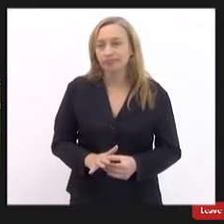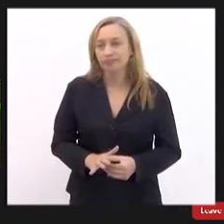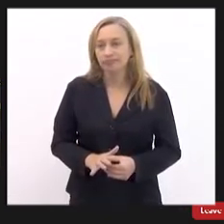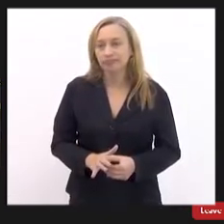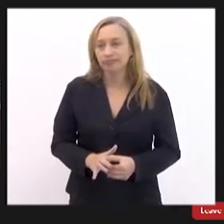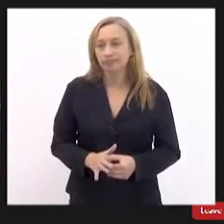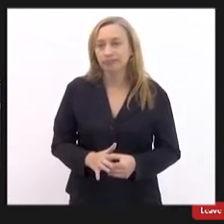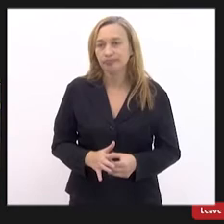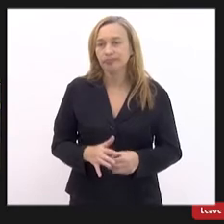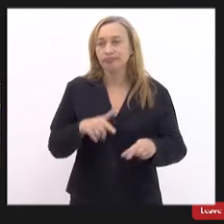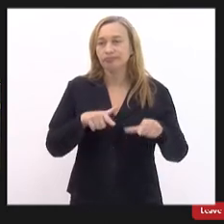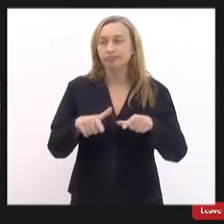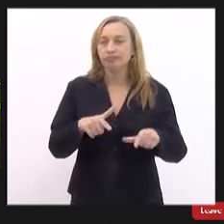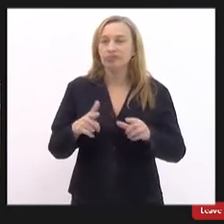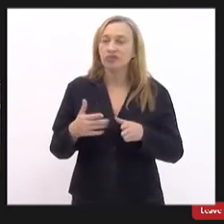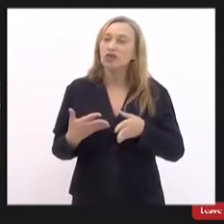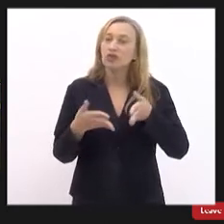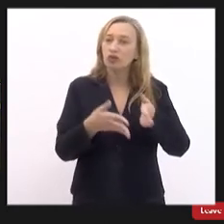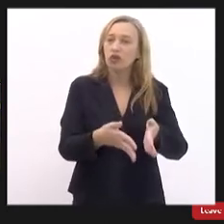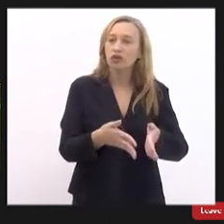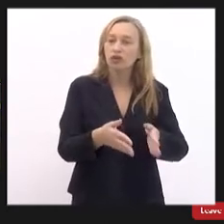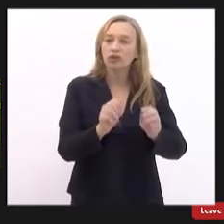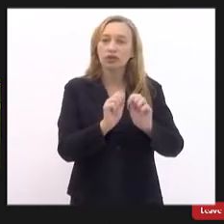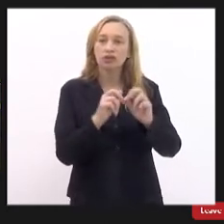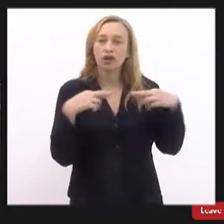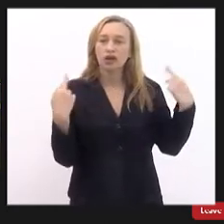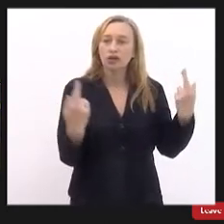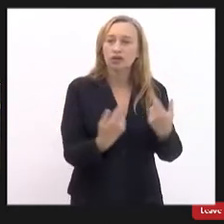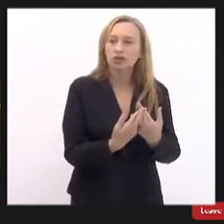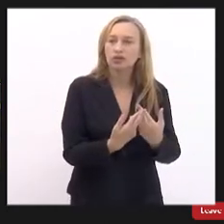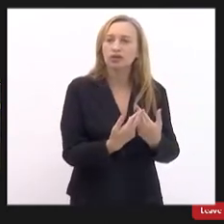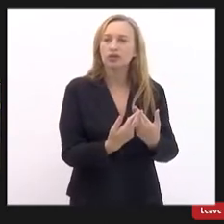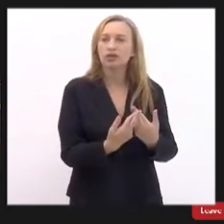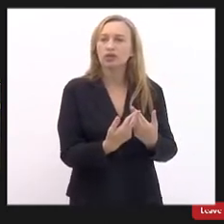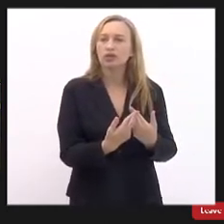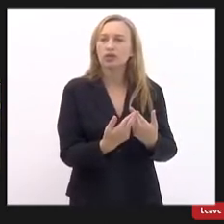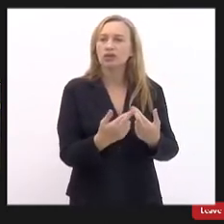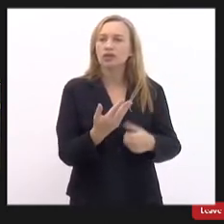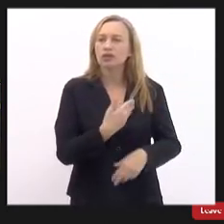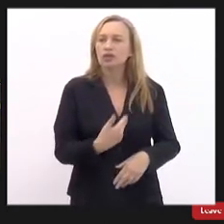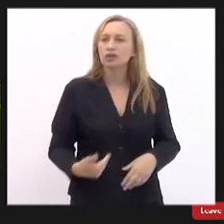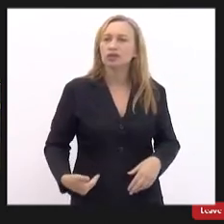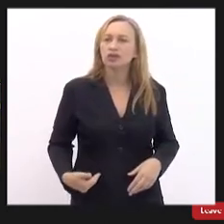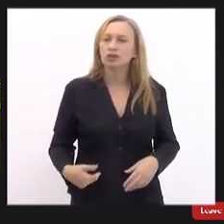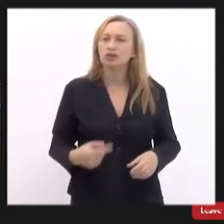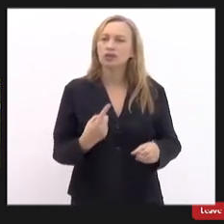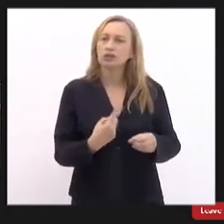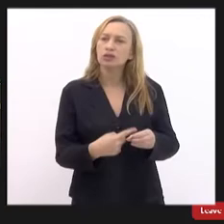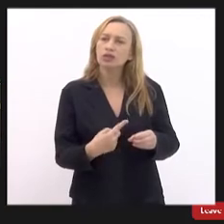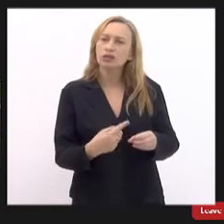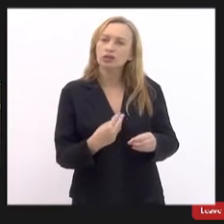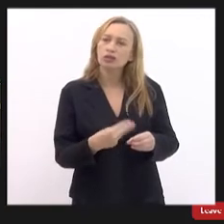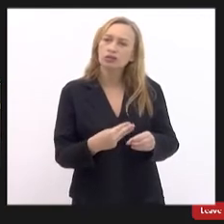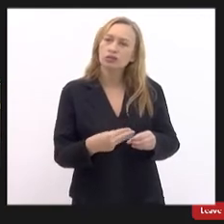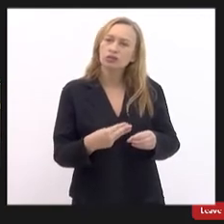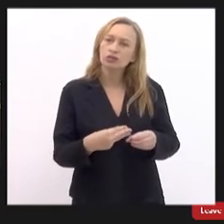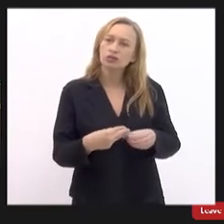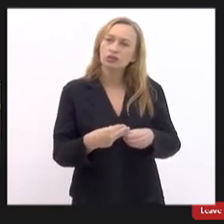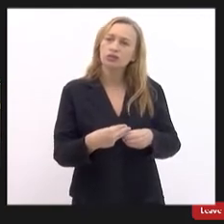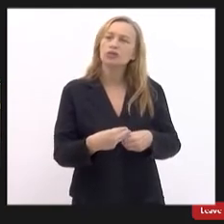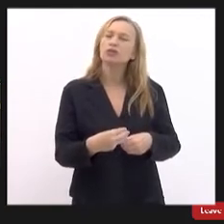um trabalho voltado, audiências, de repente, voltar às audiências públicas nos municípios,